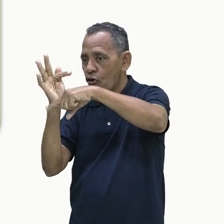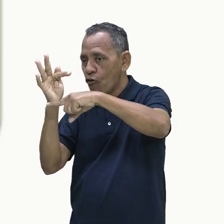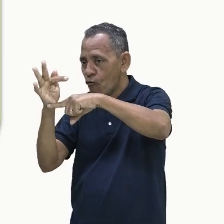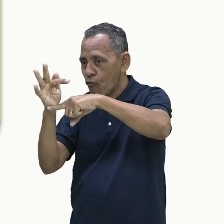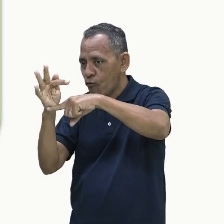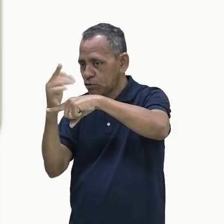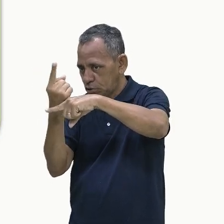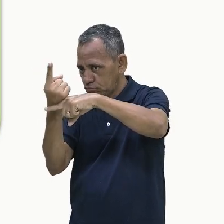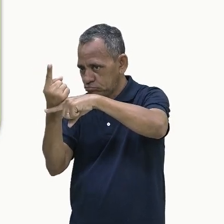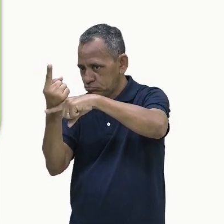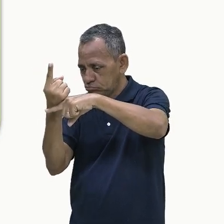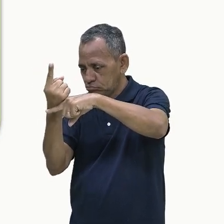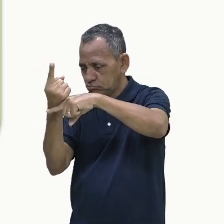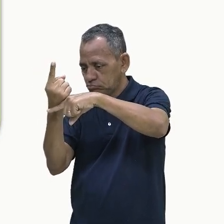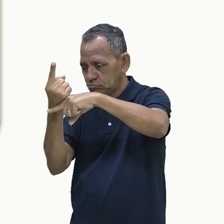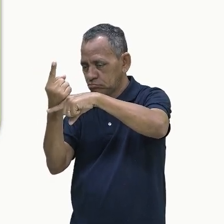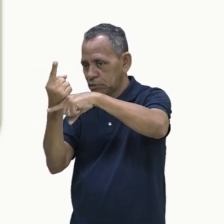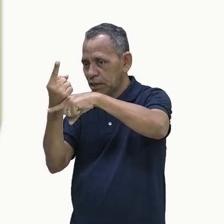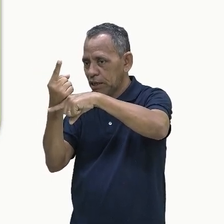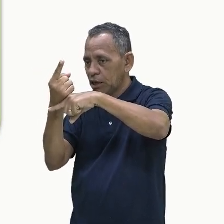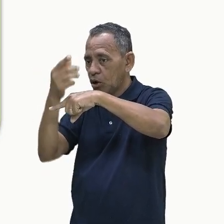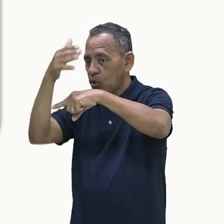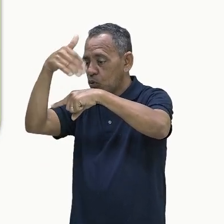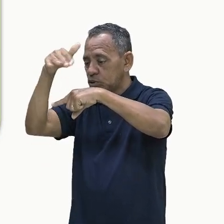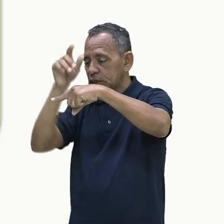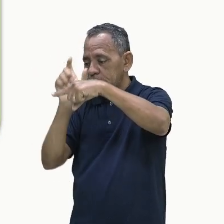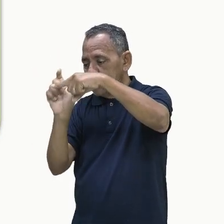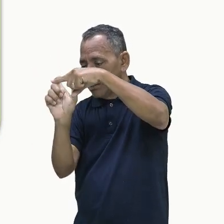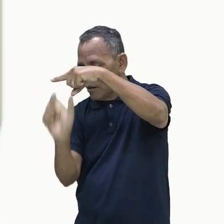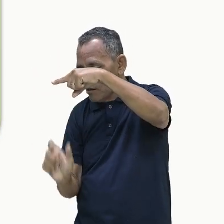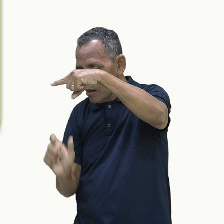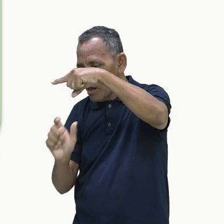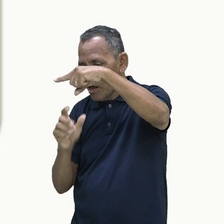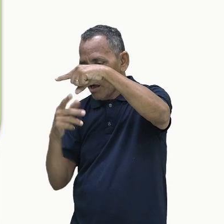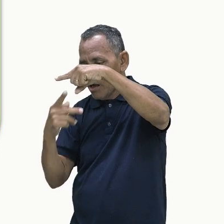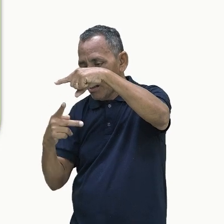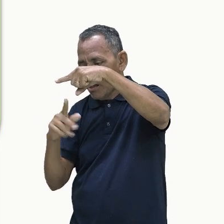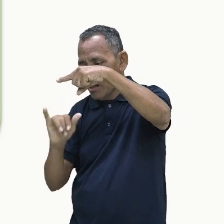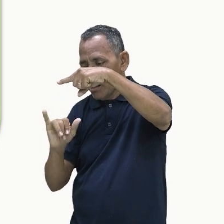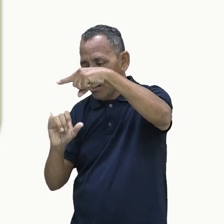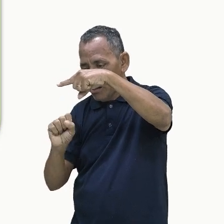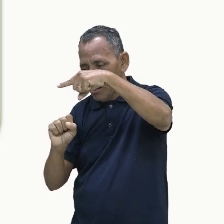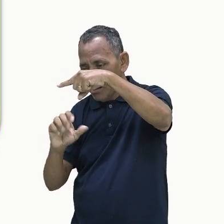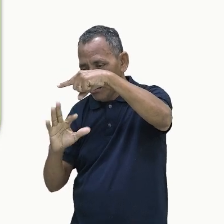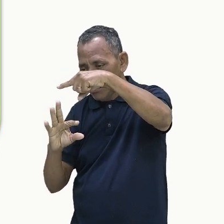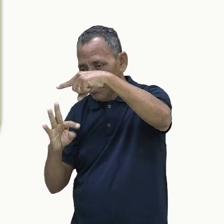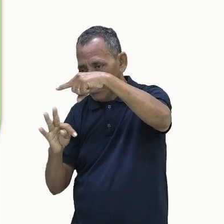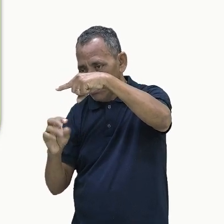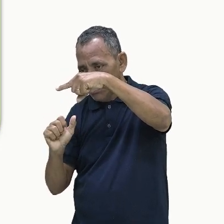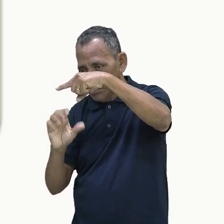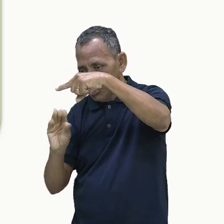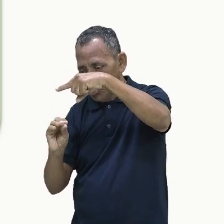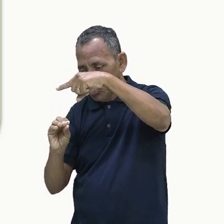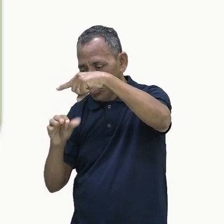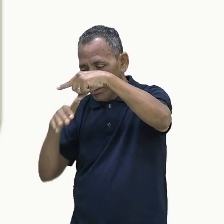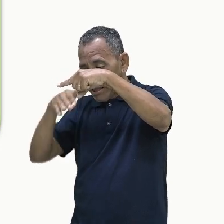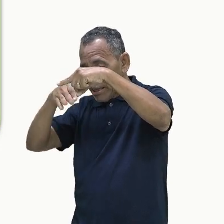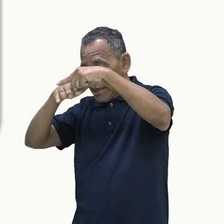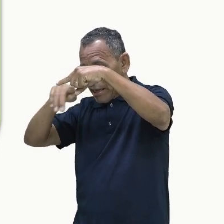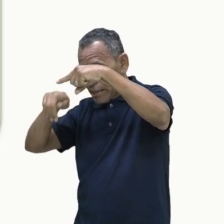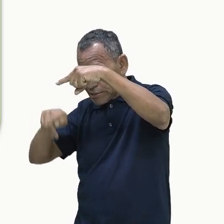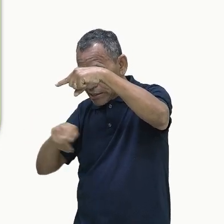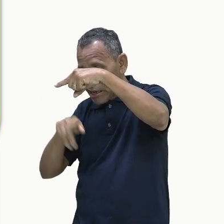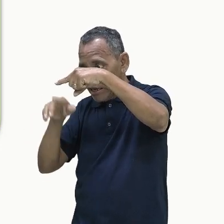1? É a força aplicada no pistão de entrada, aqui. E tenho a área 1,